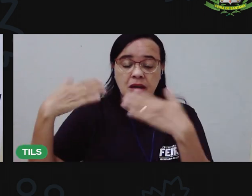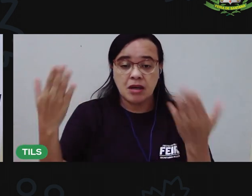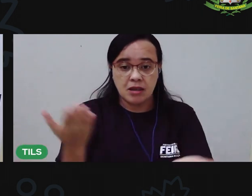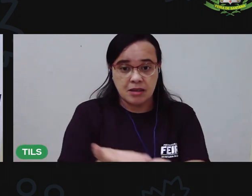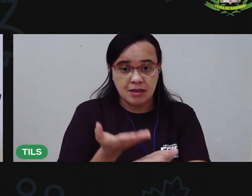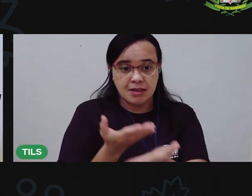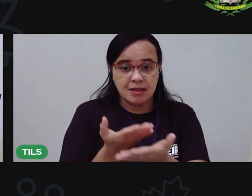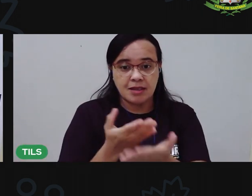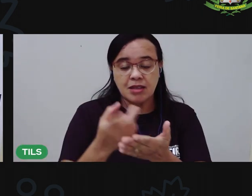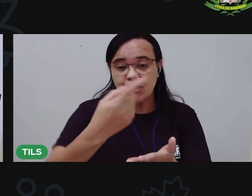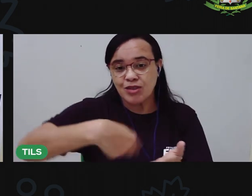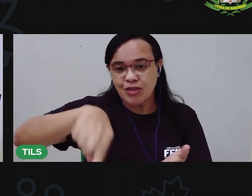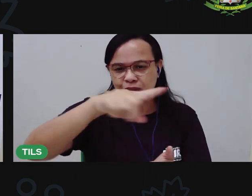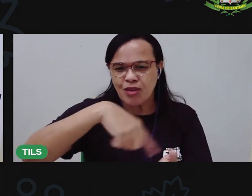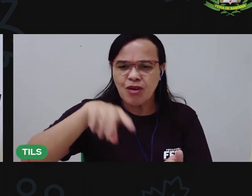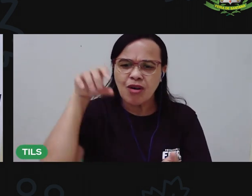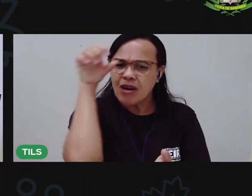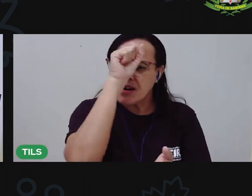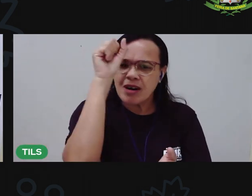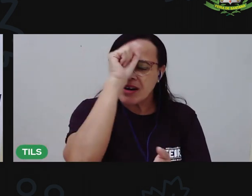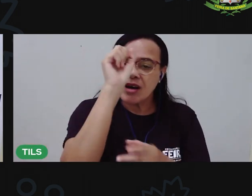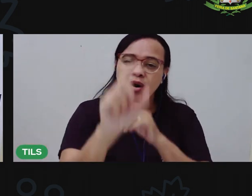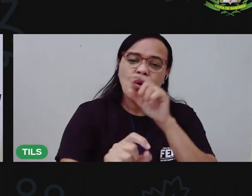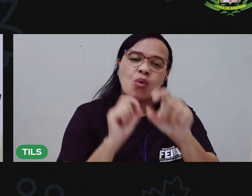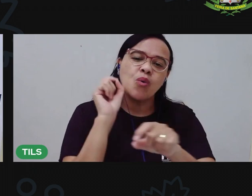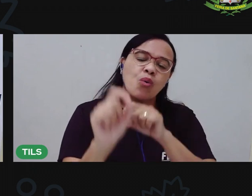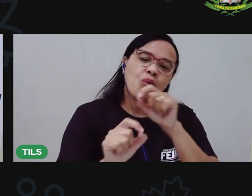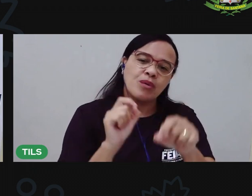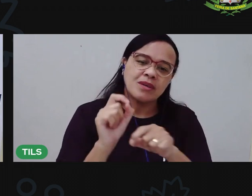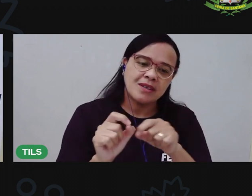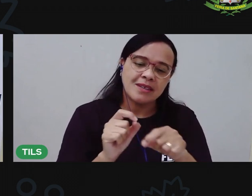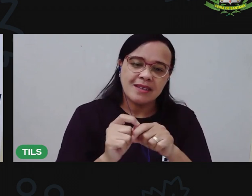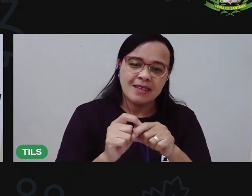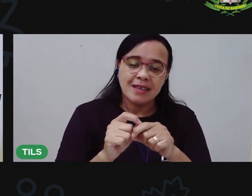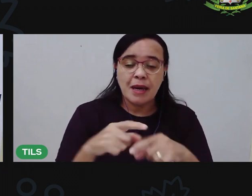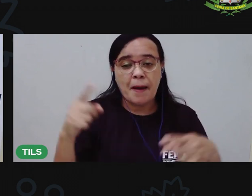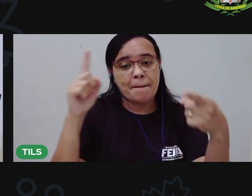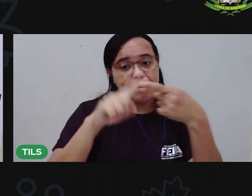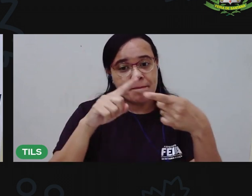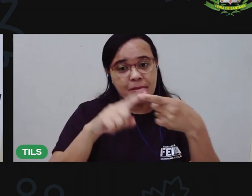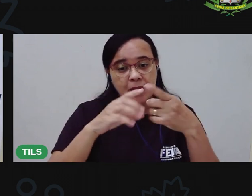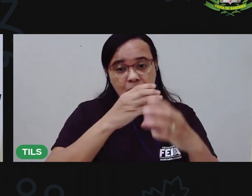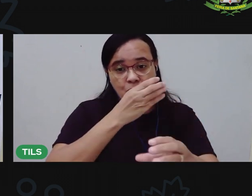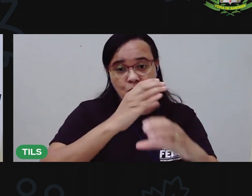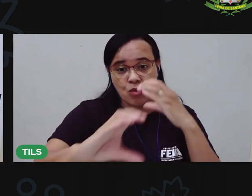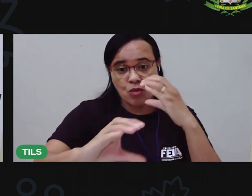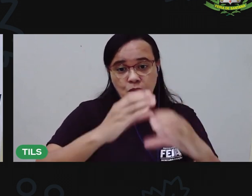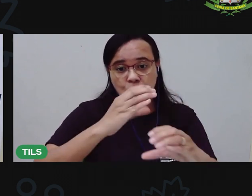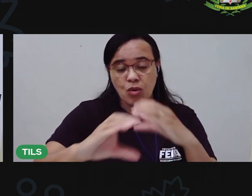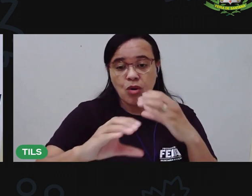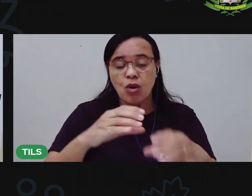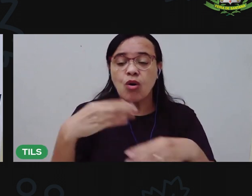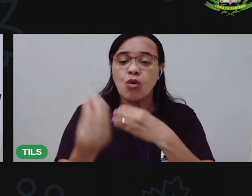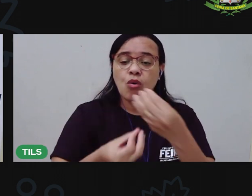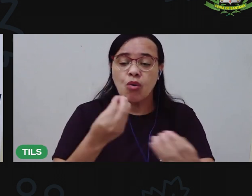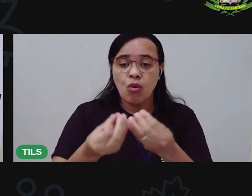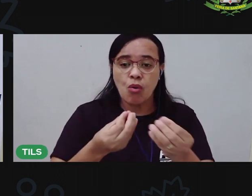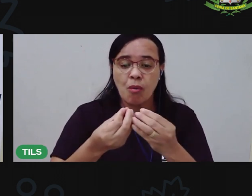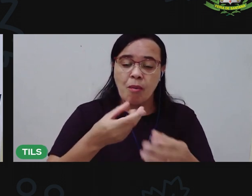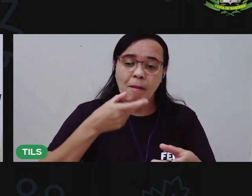a gente viu que uma dessas maneiras de se comunicar eles forma escrita utilizando